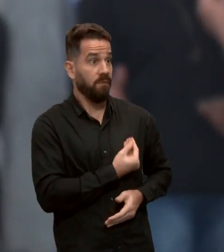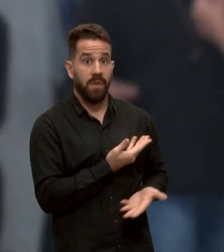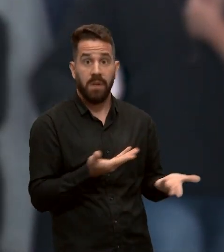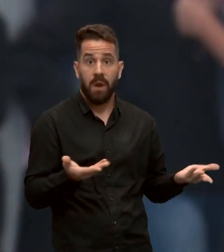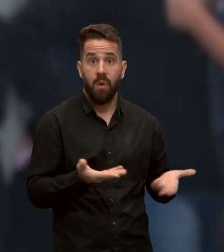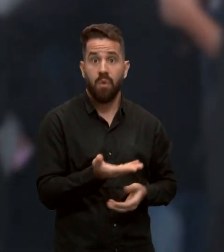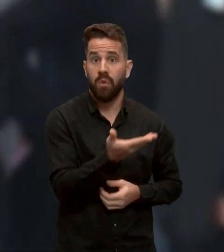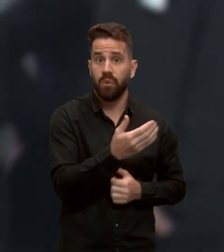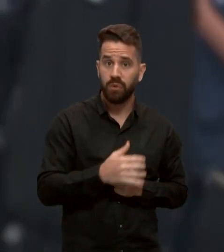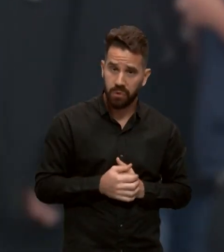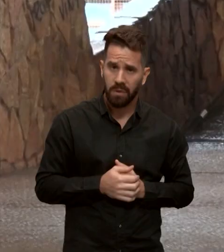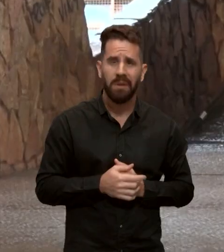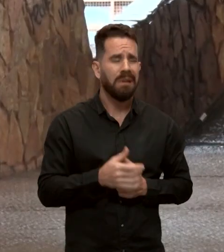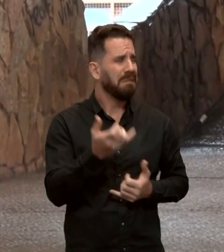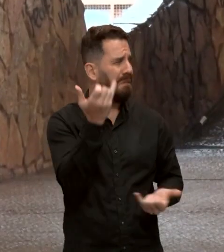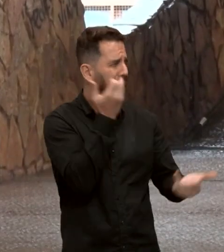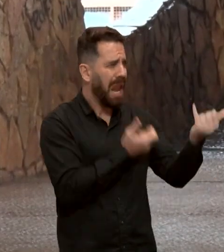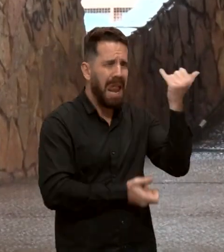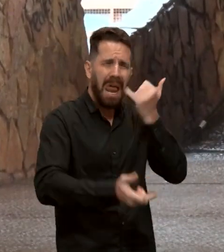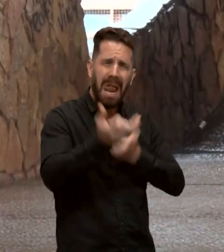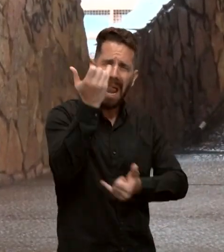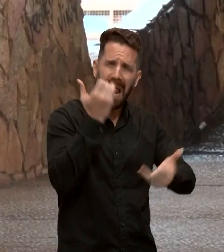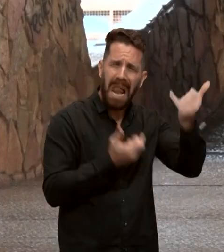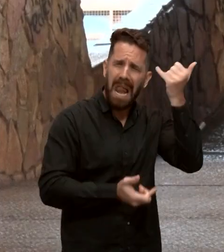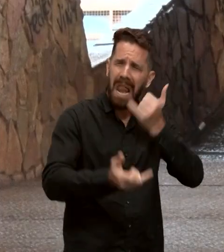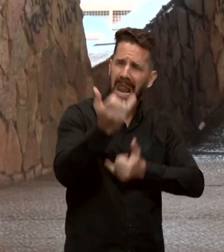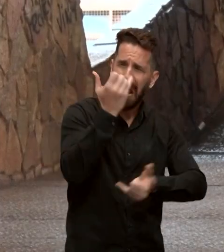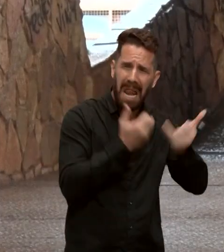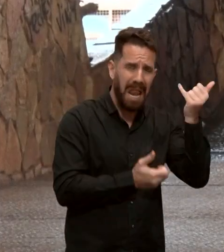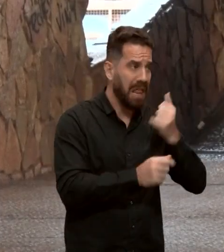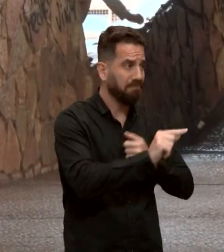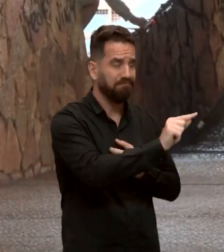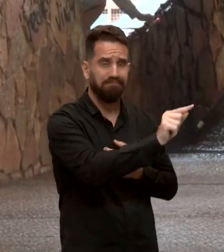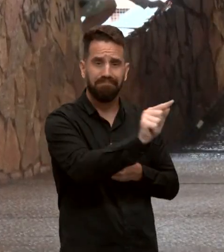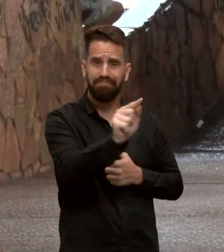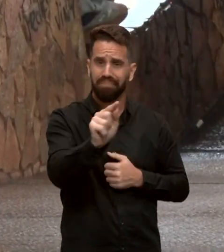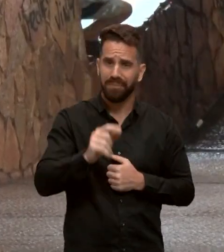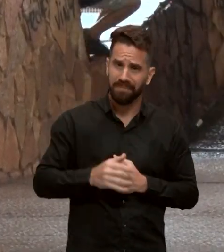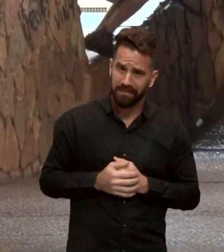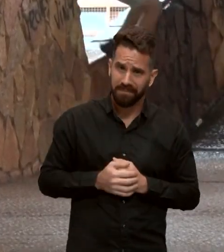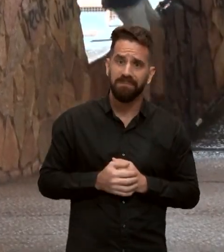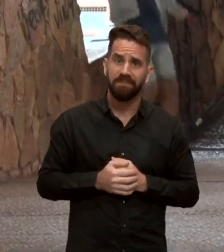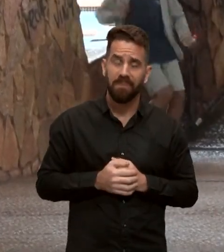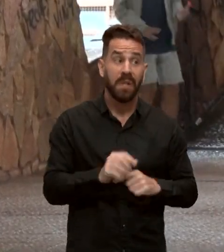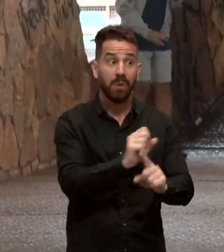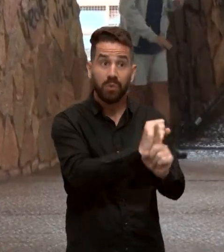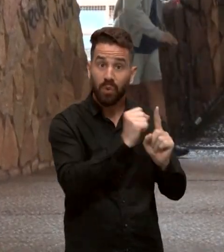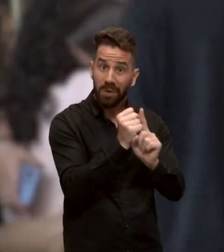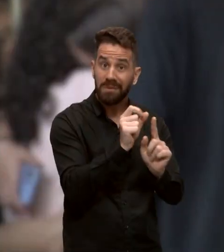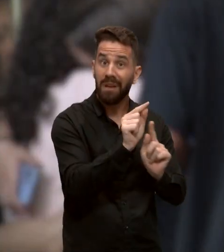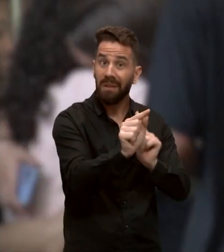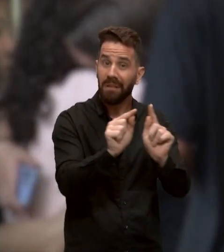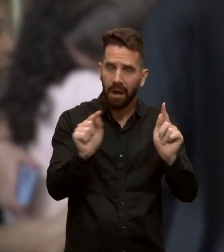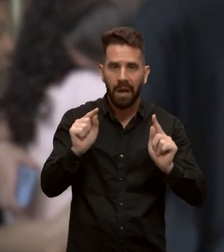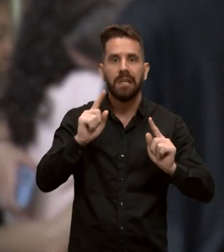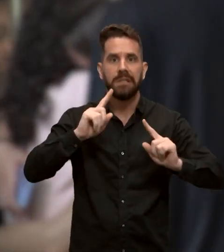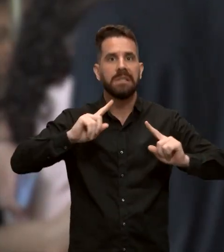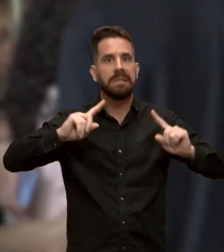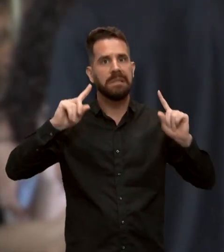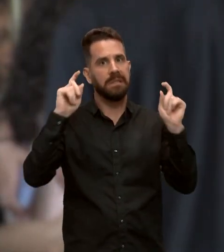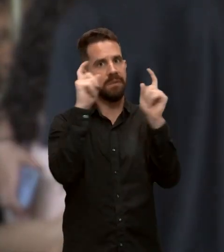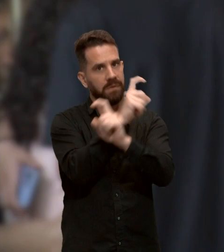com muitas informações, numa sociedade com muitas dificuldades, né, no processo